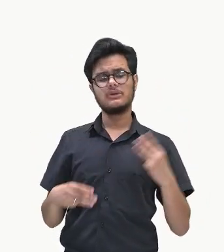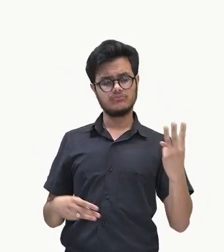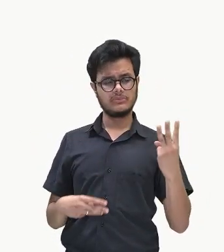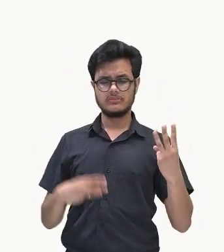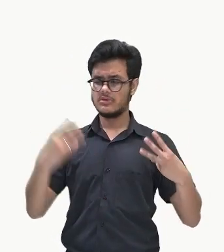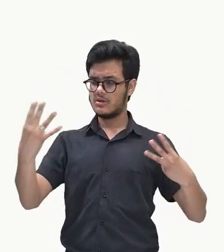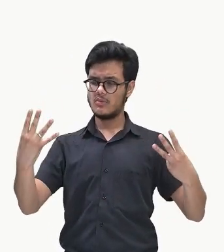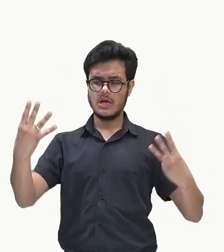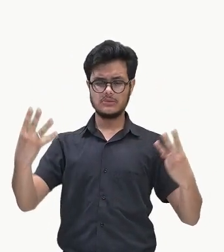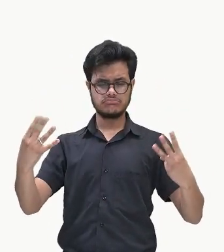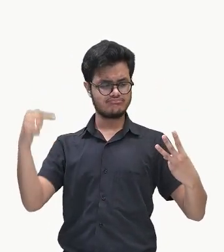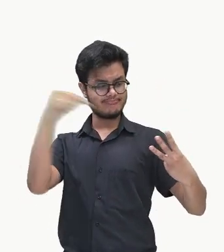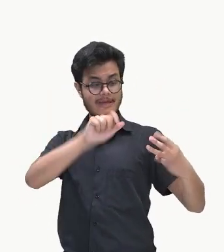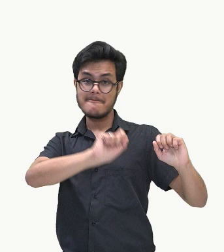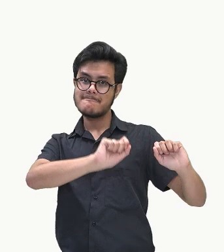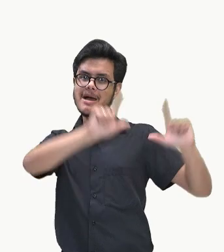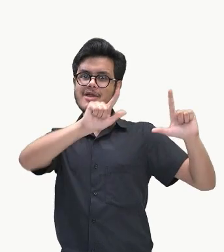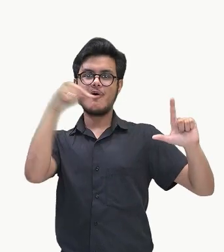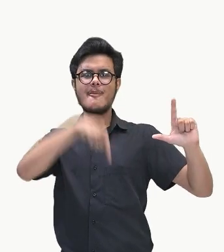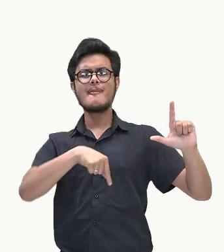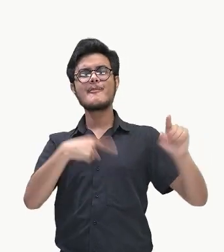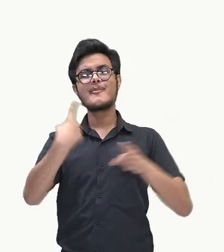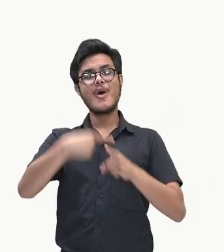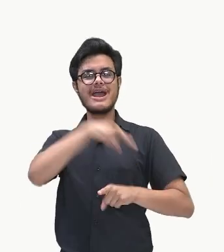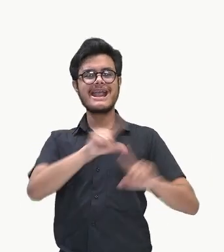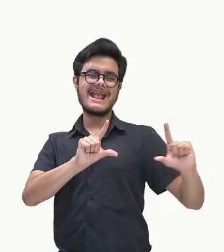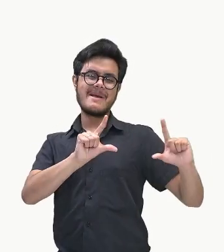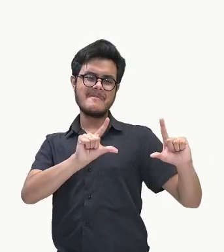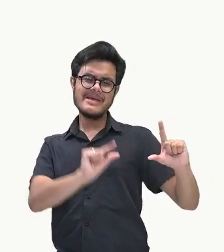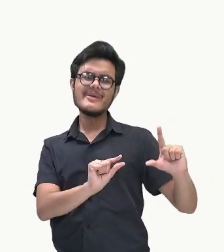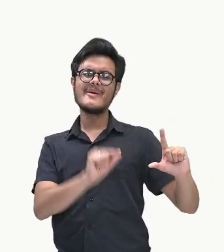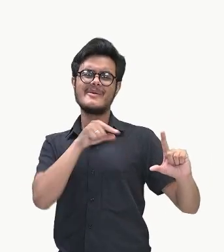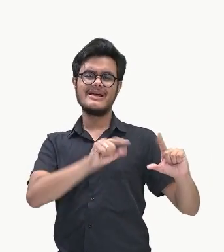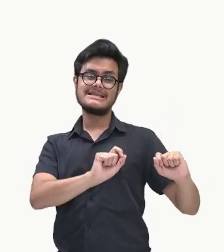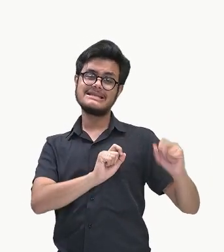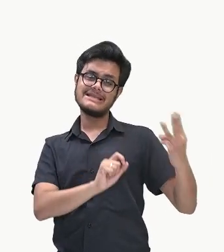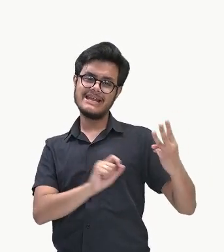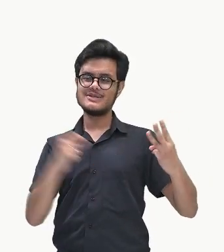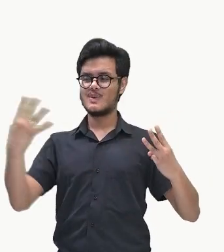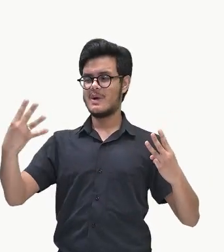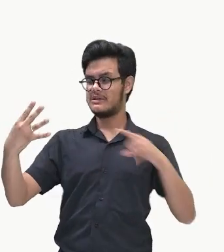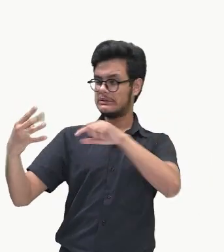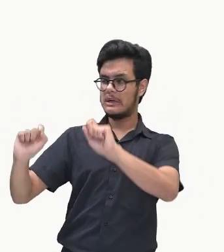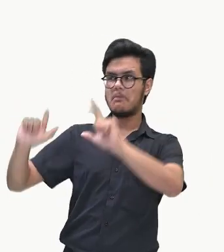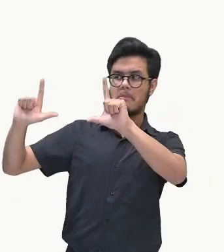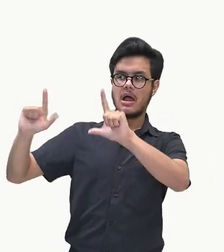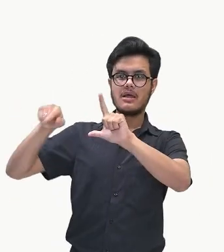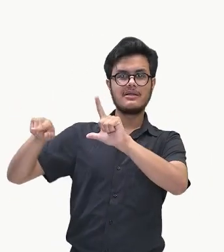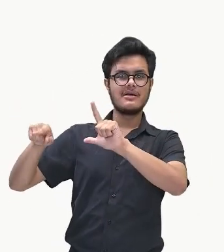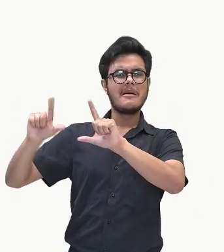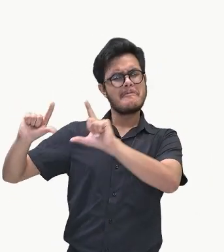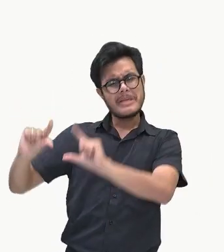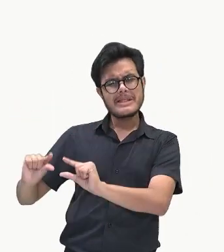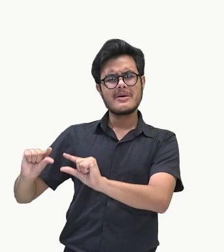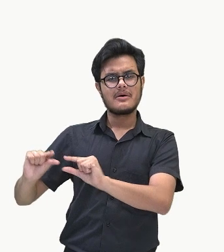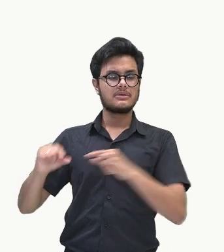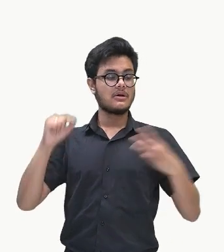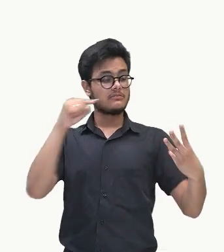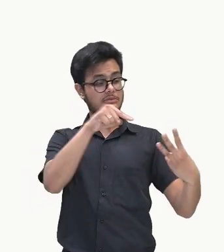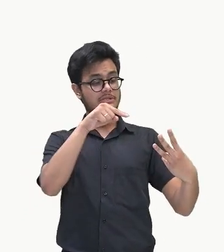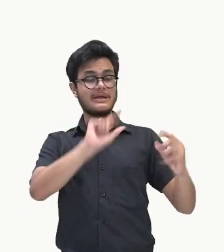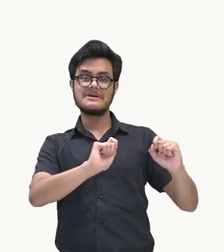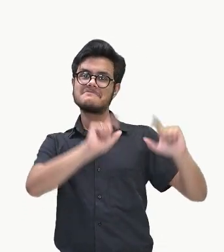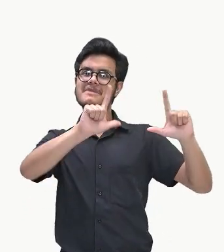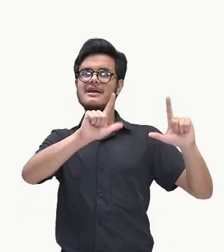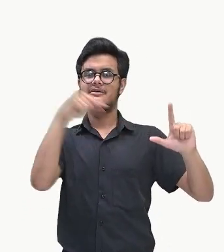radicando igual, o meu índice menor indicará um número maior. Como eu sei que